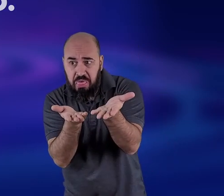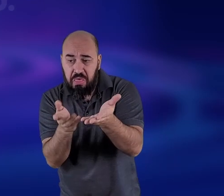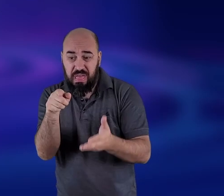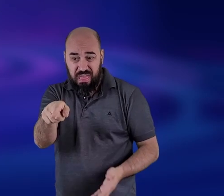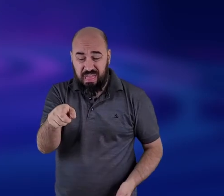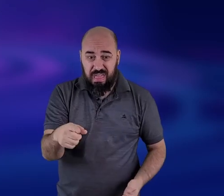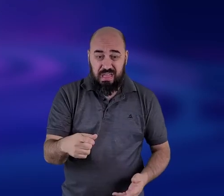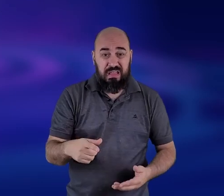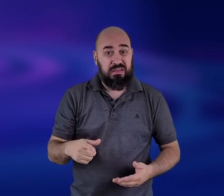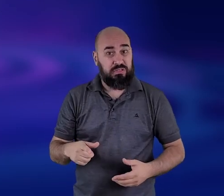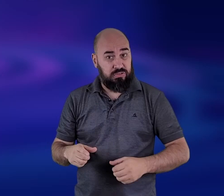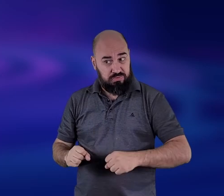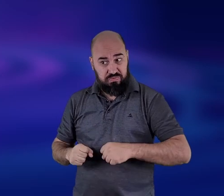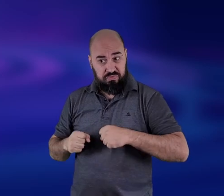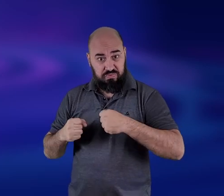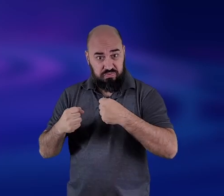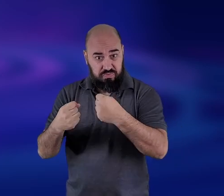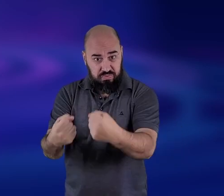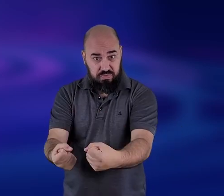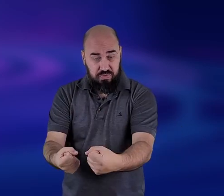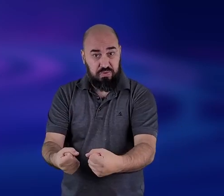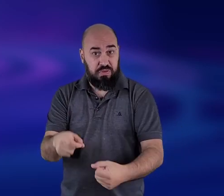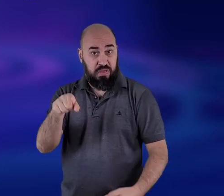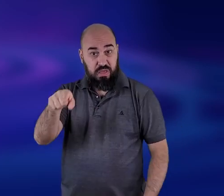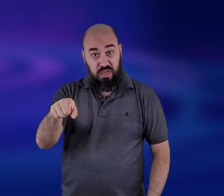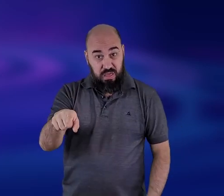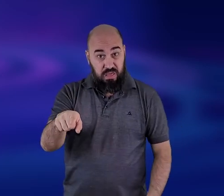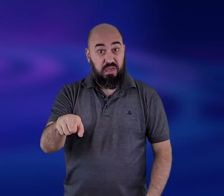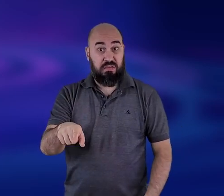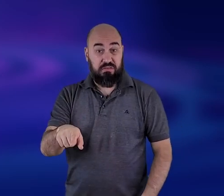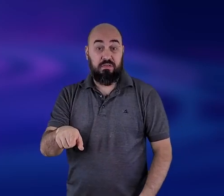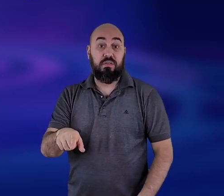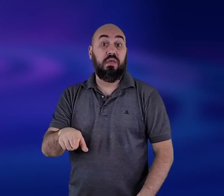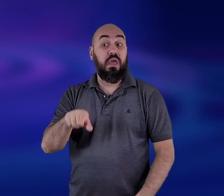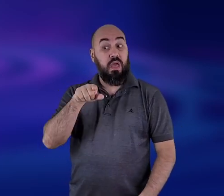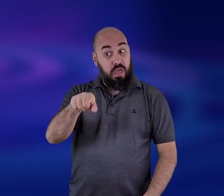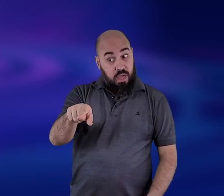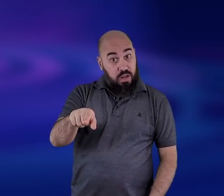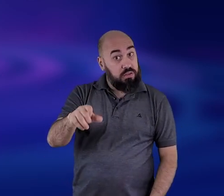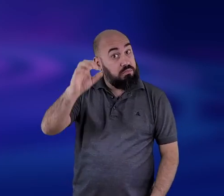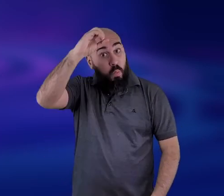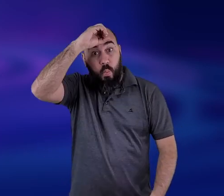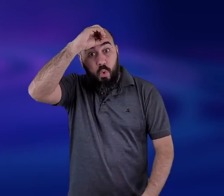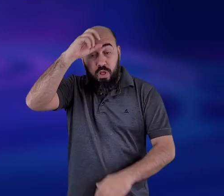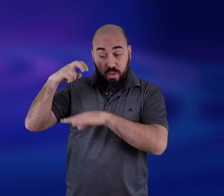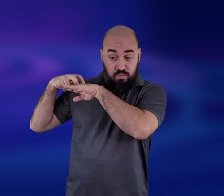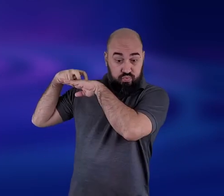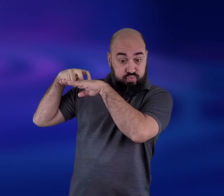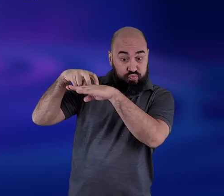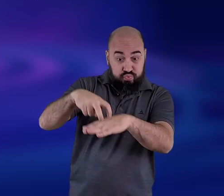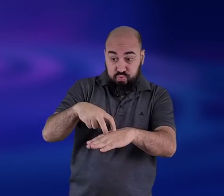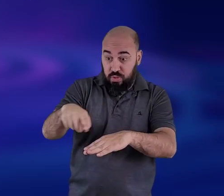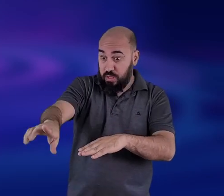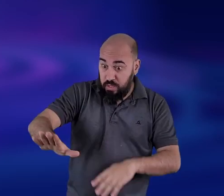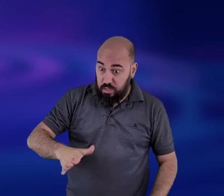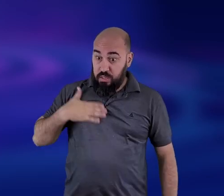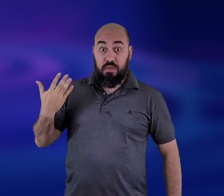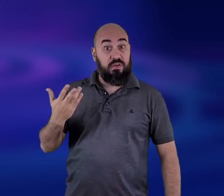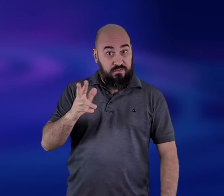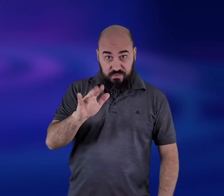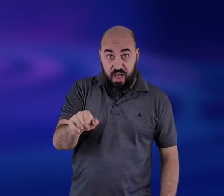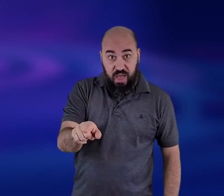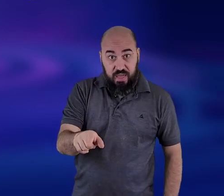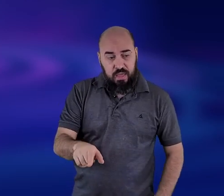Todo-Poderoso. Eis que venho como vem o ladrão. Bem-aventurado aquele que vigia e guarda